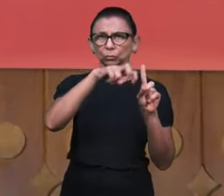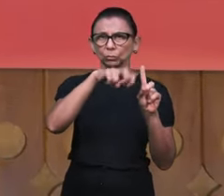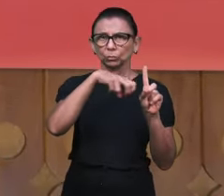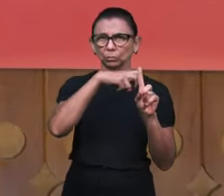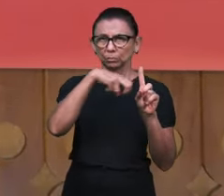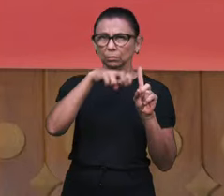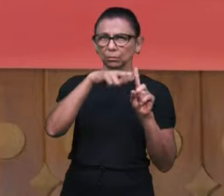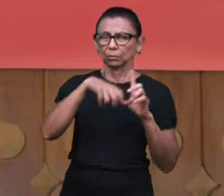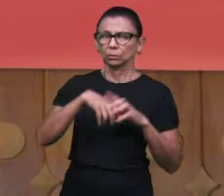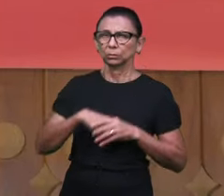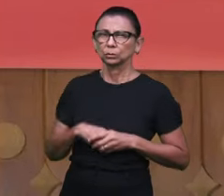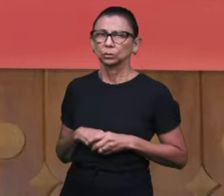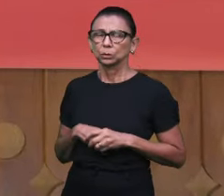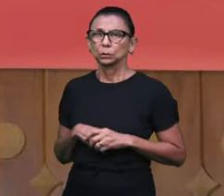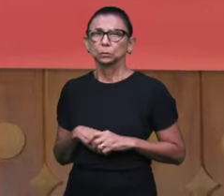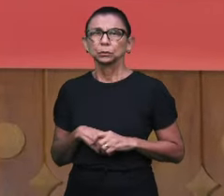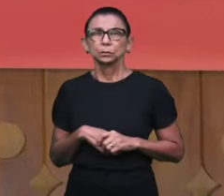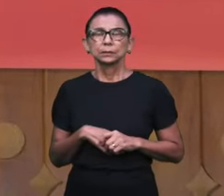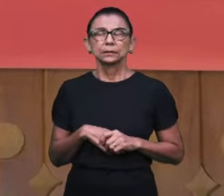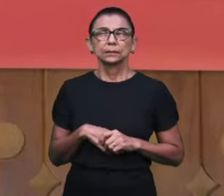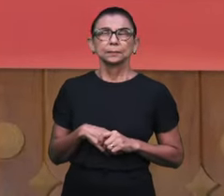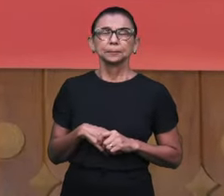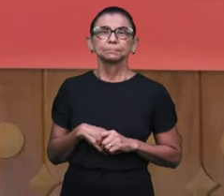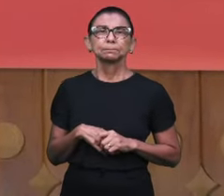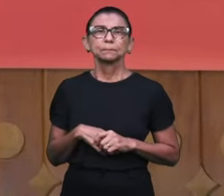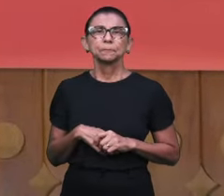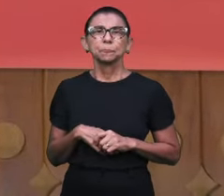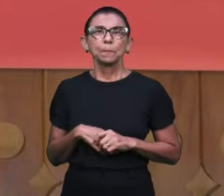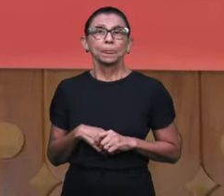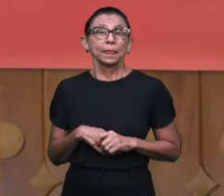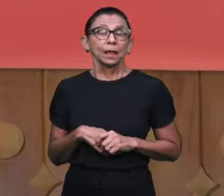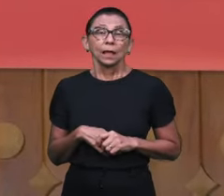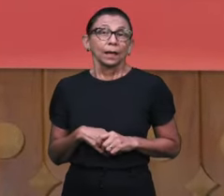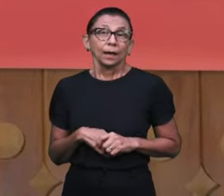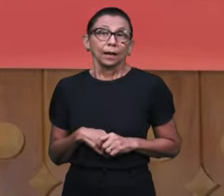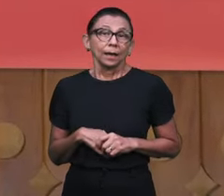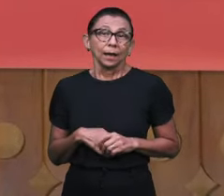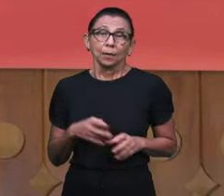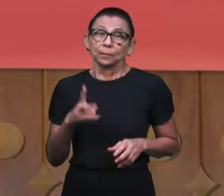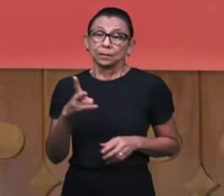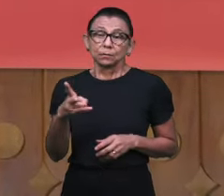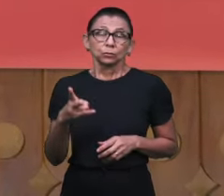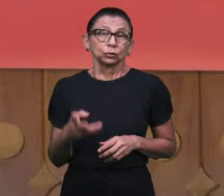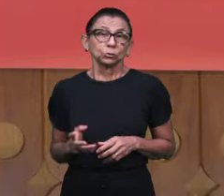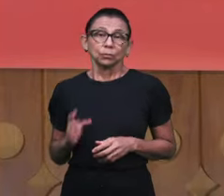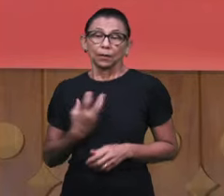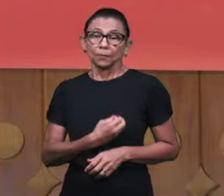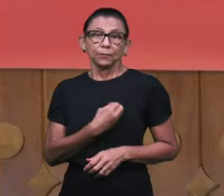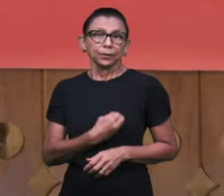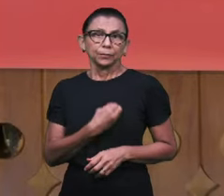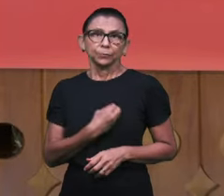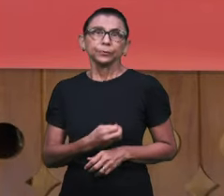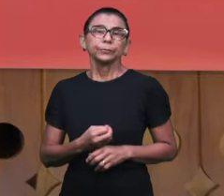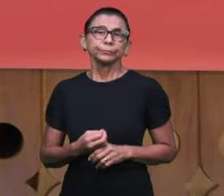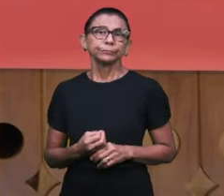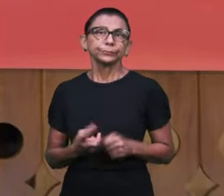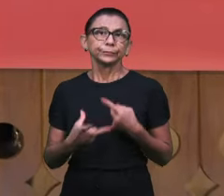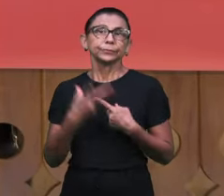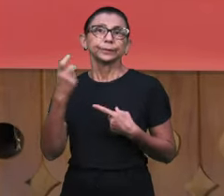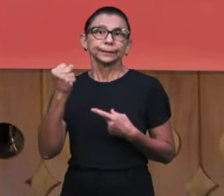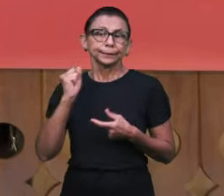código da própria subsistência, da própria existência. Então as